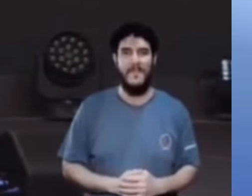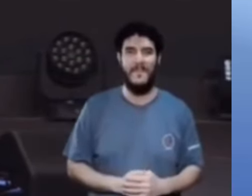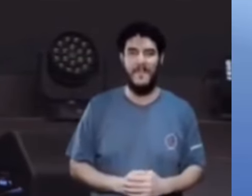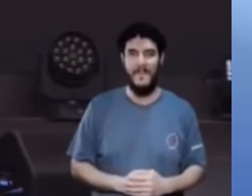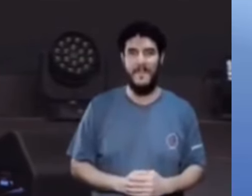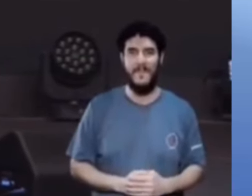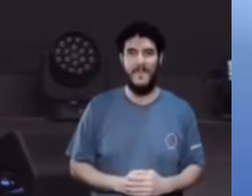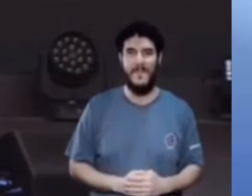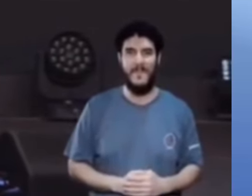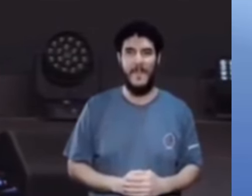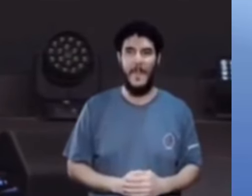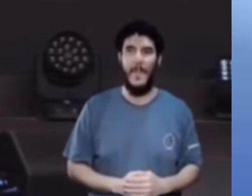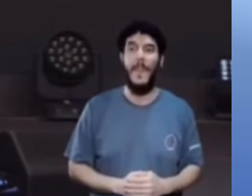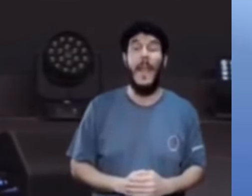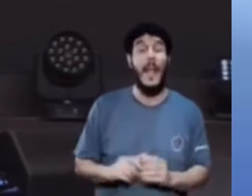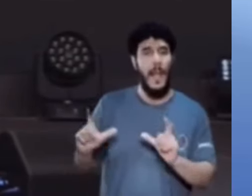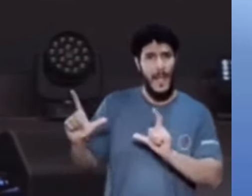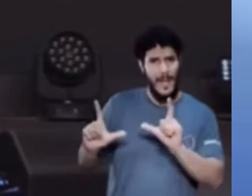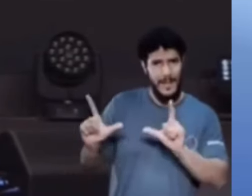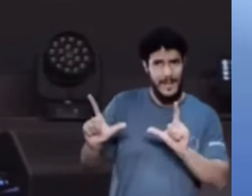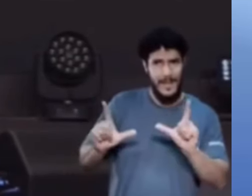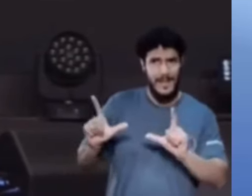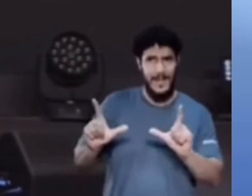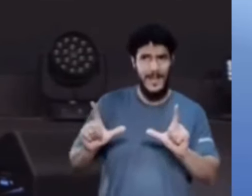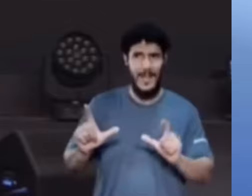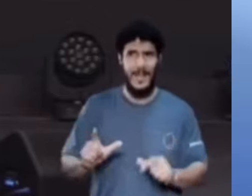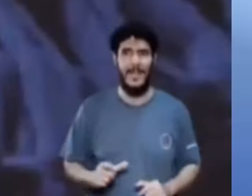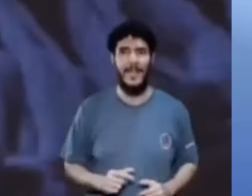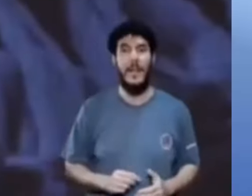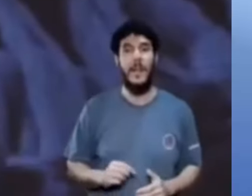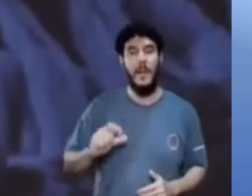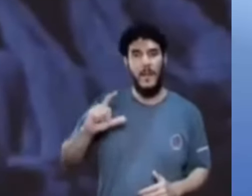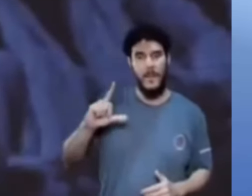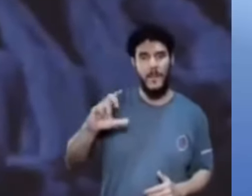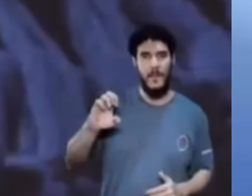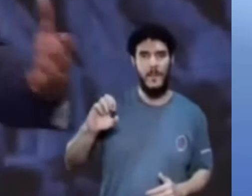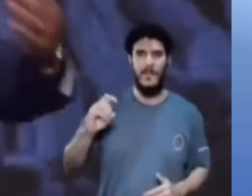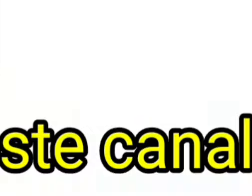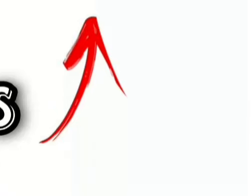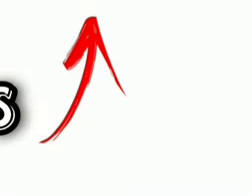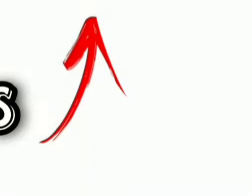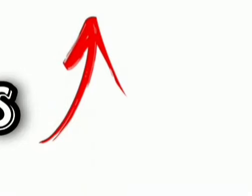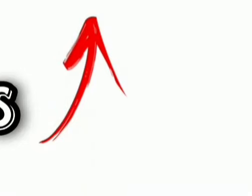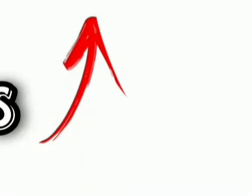igreja com tela de LED, com equipamentos eletrônicos, né?